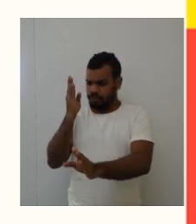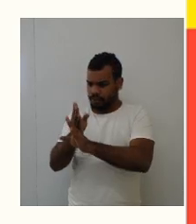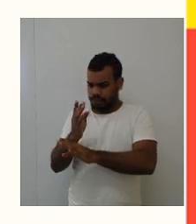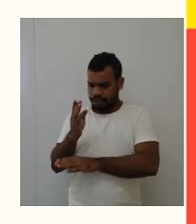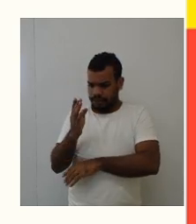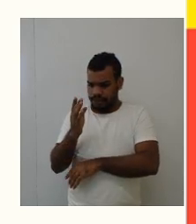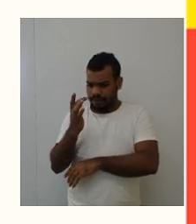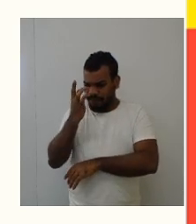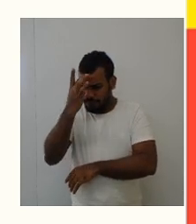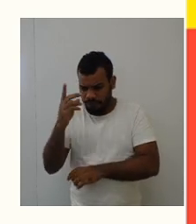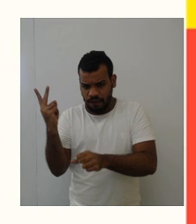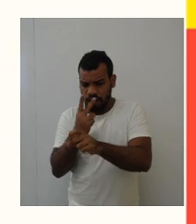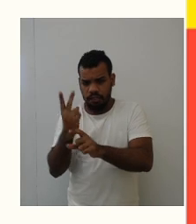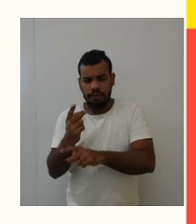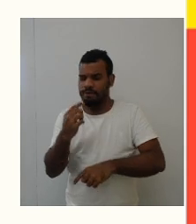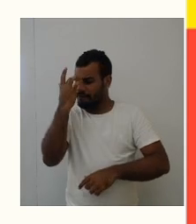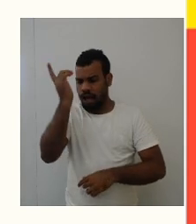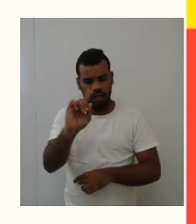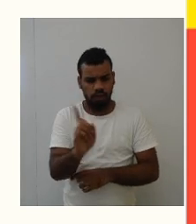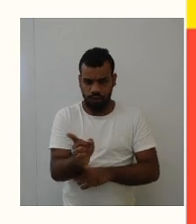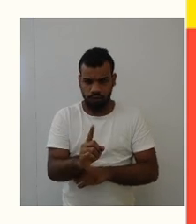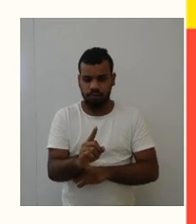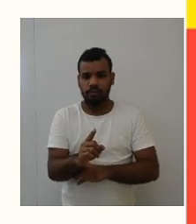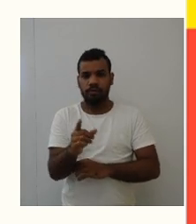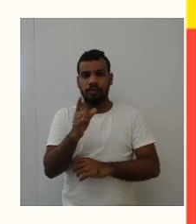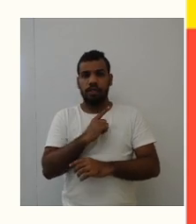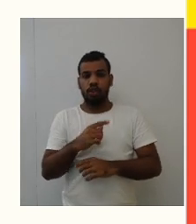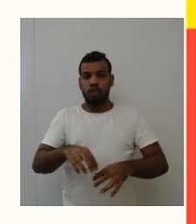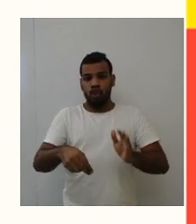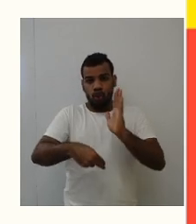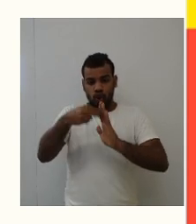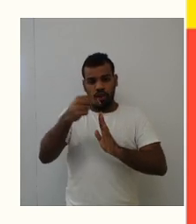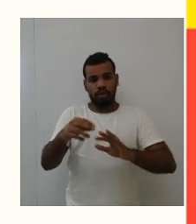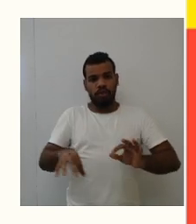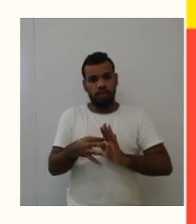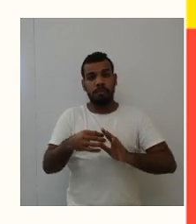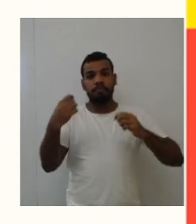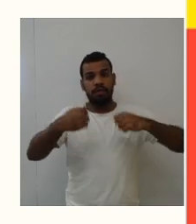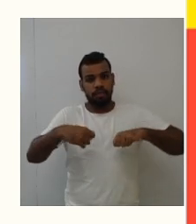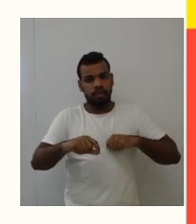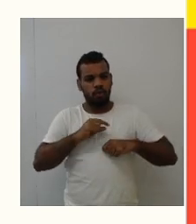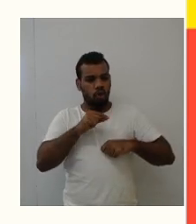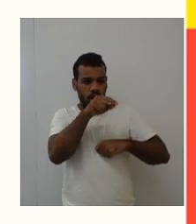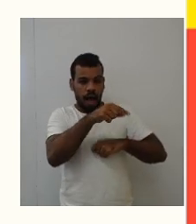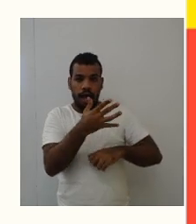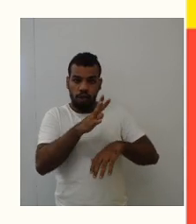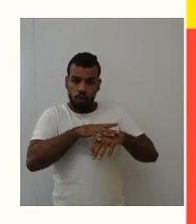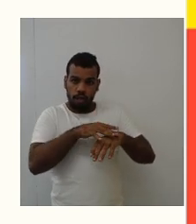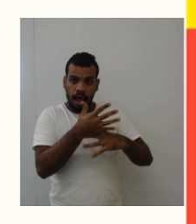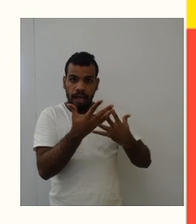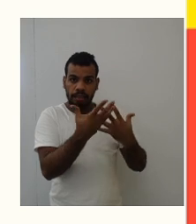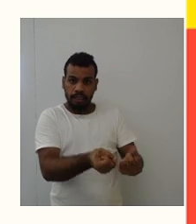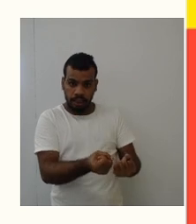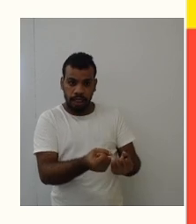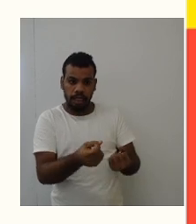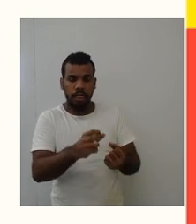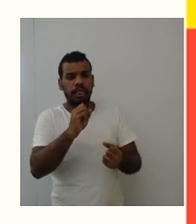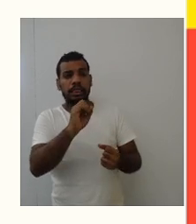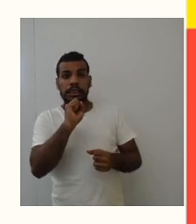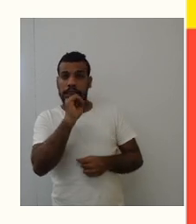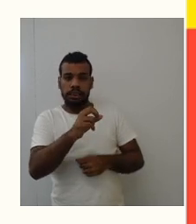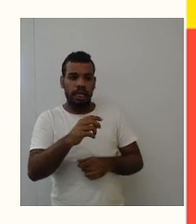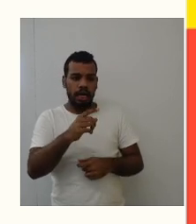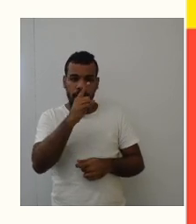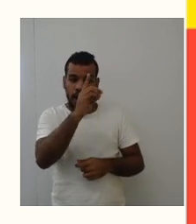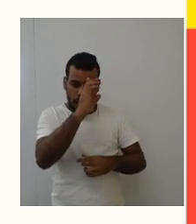Uma cirurgia não constitui violência. Visa o bem do paciente, é feita com consentimento do doente, será violência a operação se for